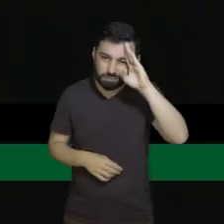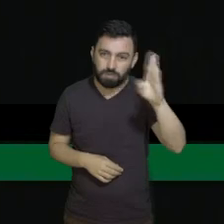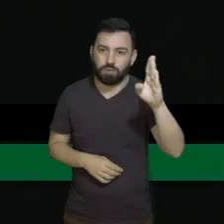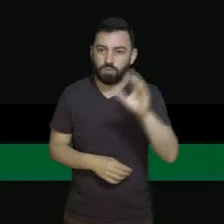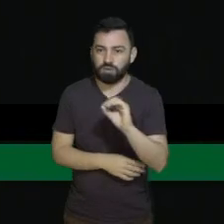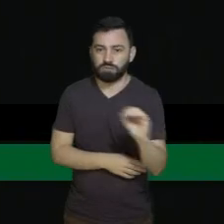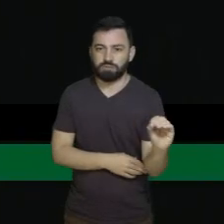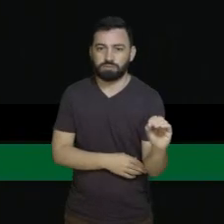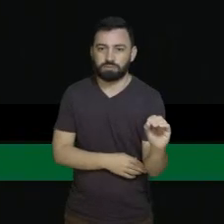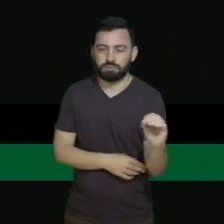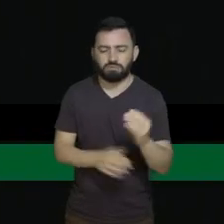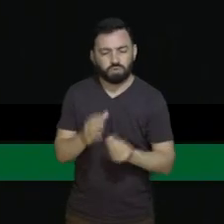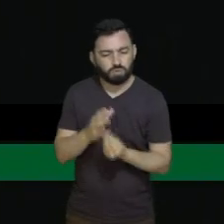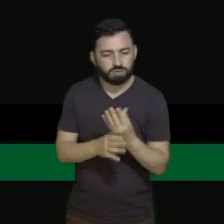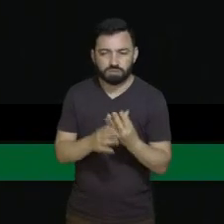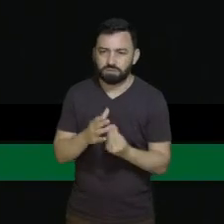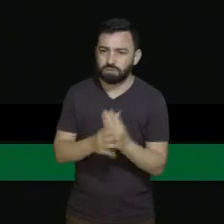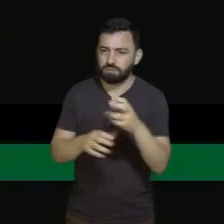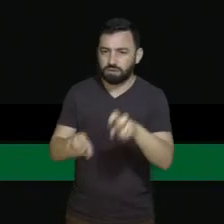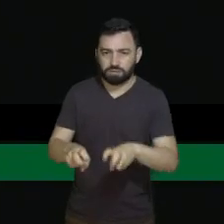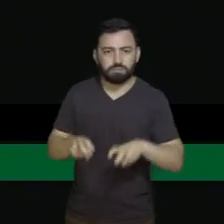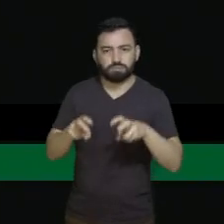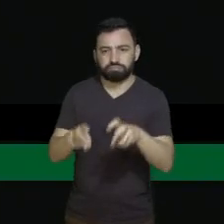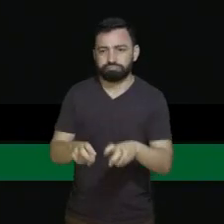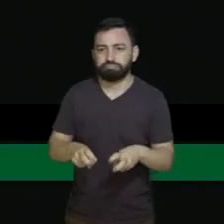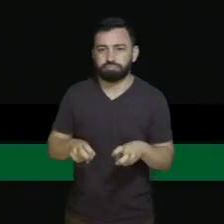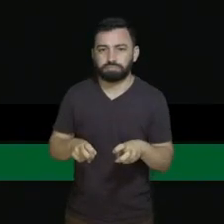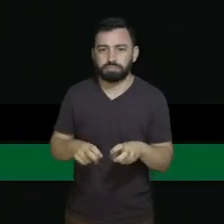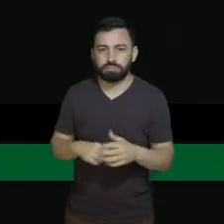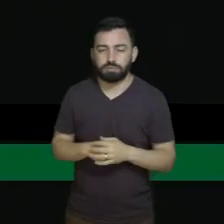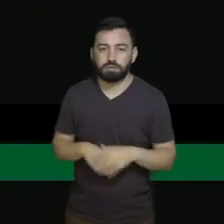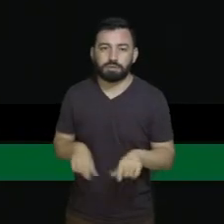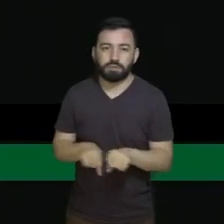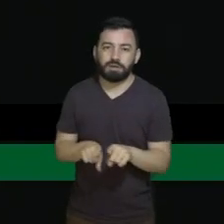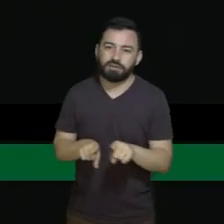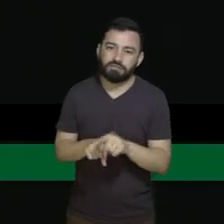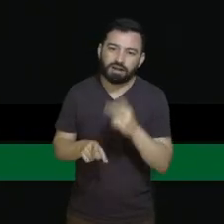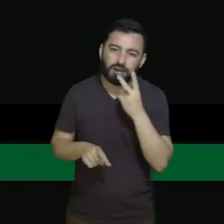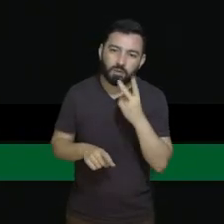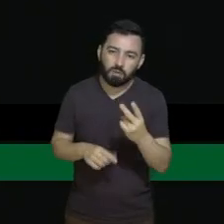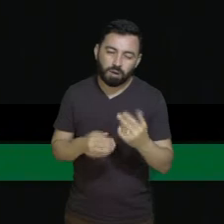da produção agrícola. Falou aqui há pouco tempo,